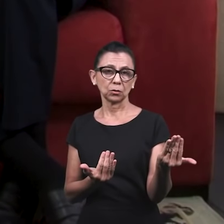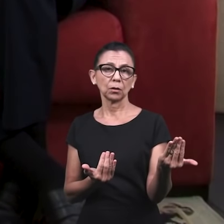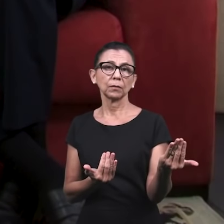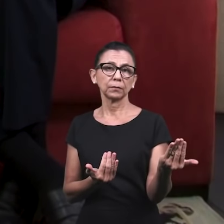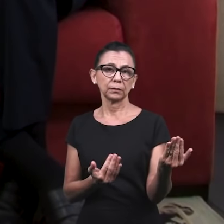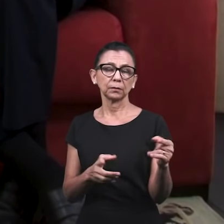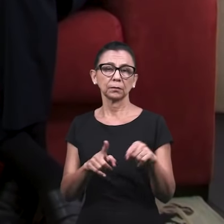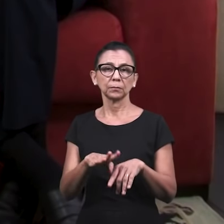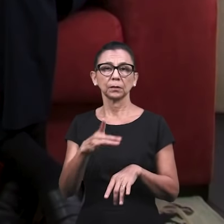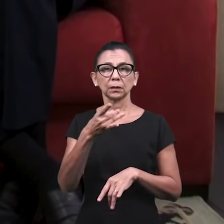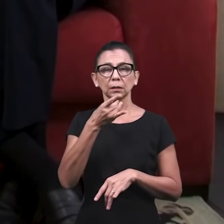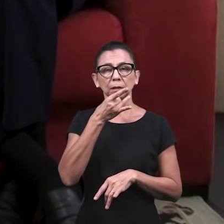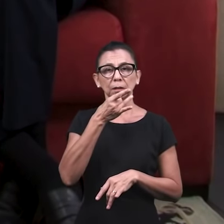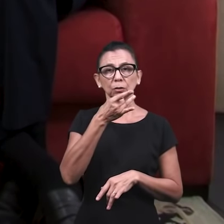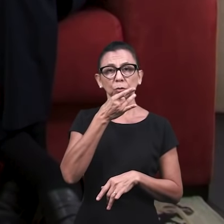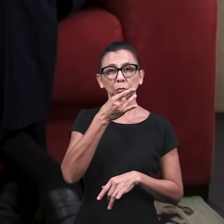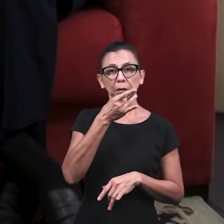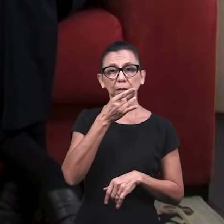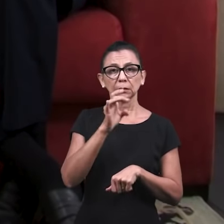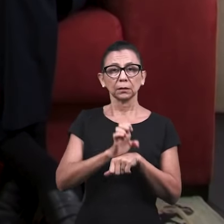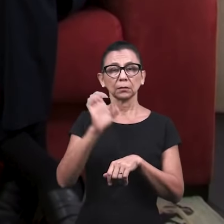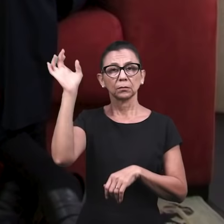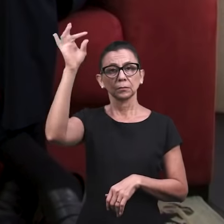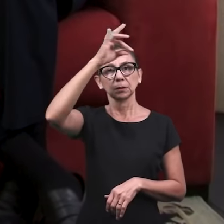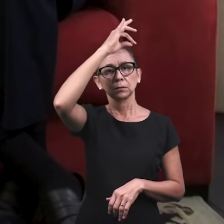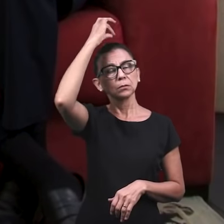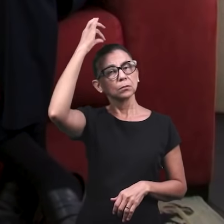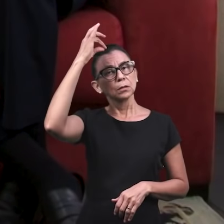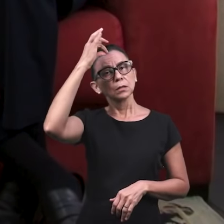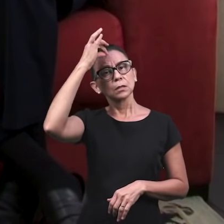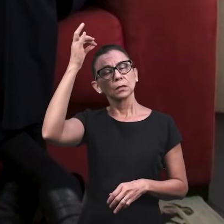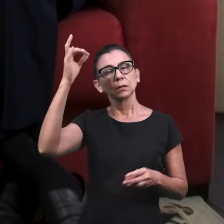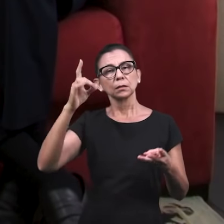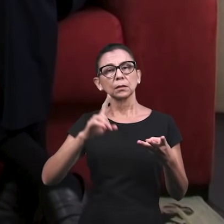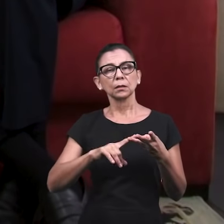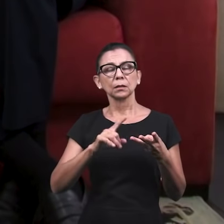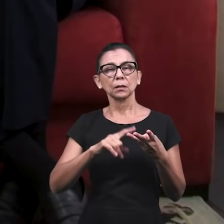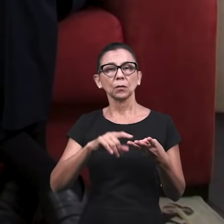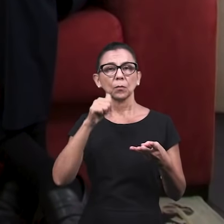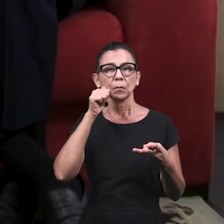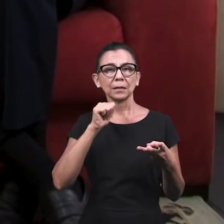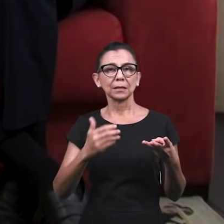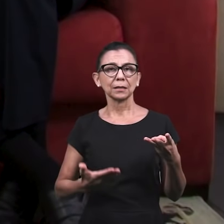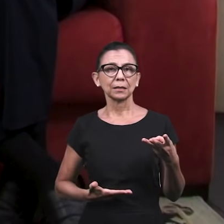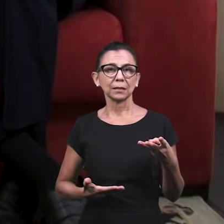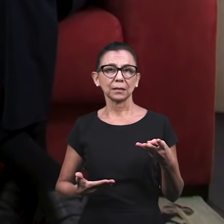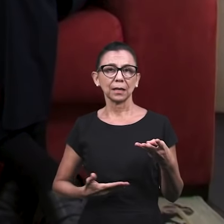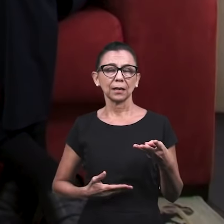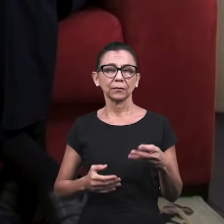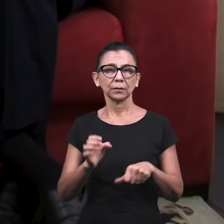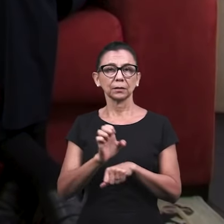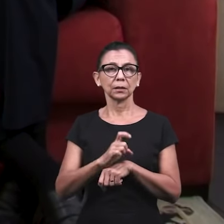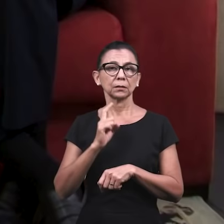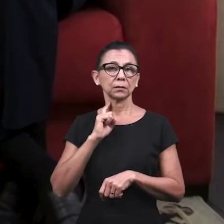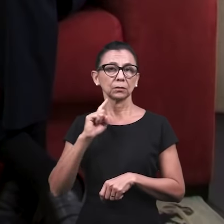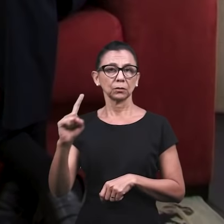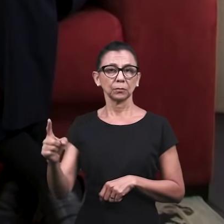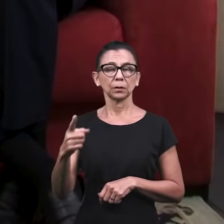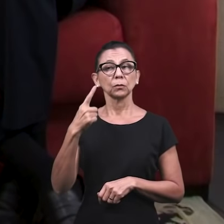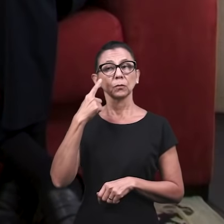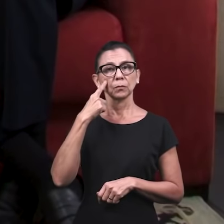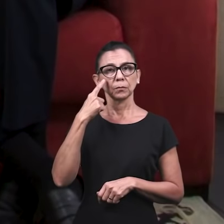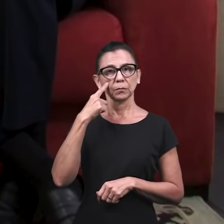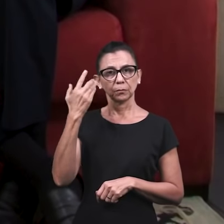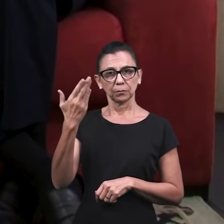Stefane Bairil, de Cachoeiras, de Itapemirim. E temos também a senhora Laís Madeira Piume, de Minas Gerais.